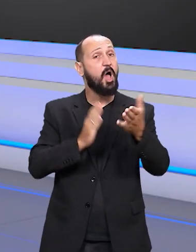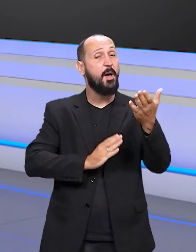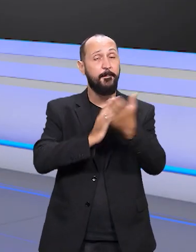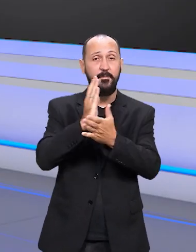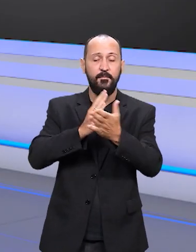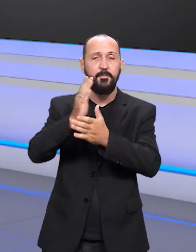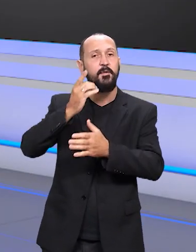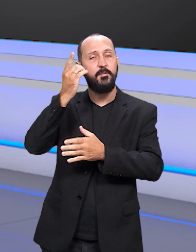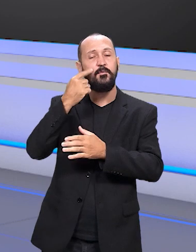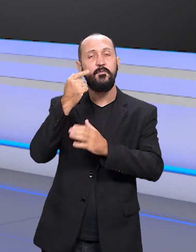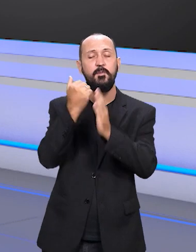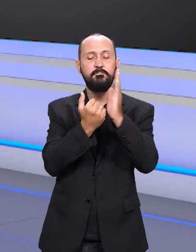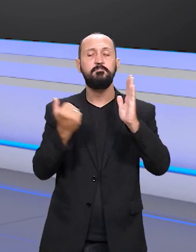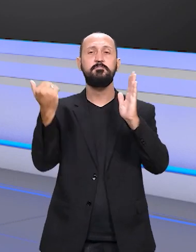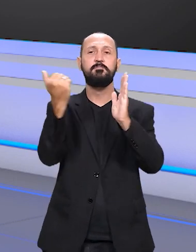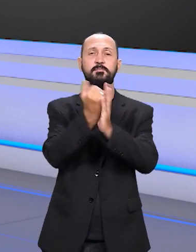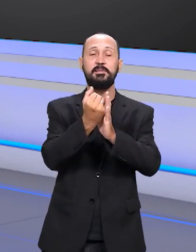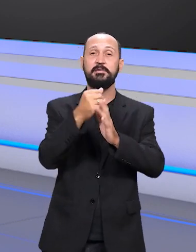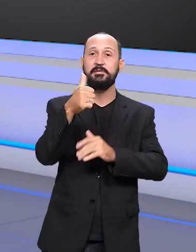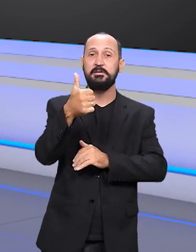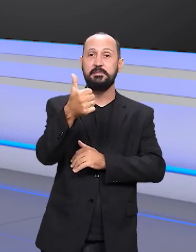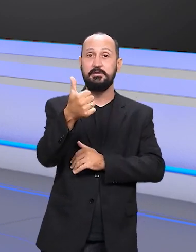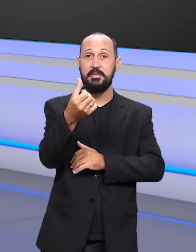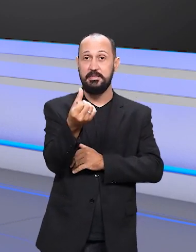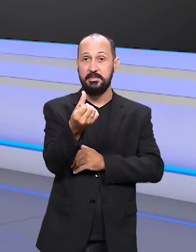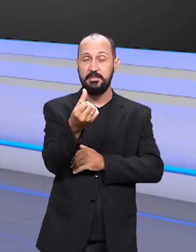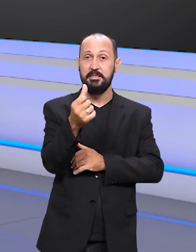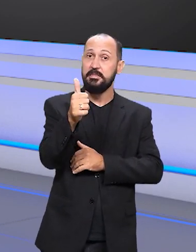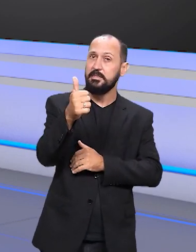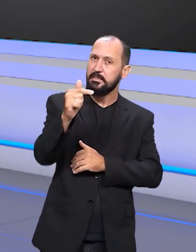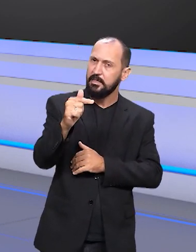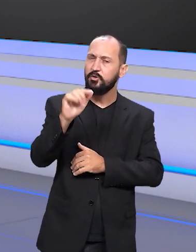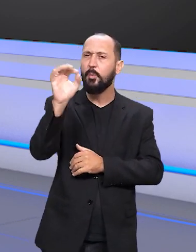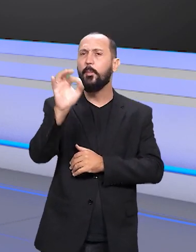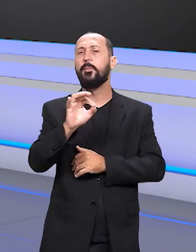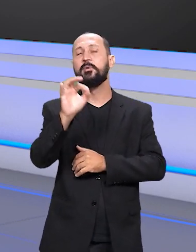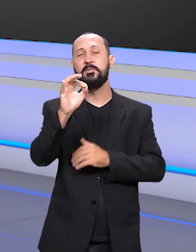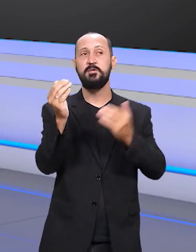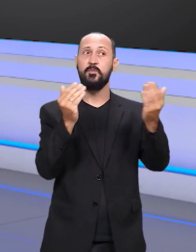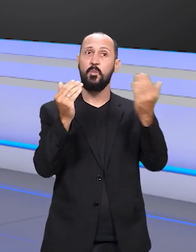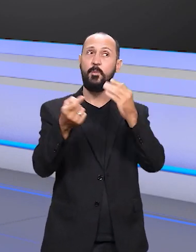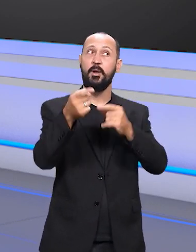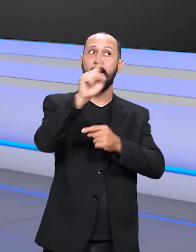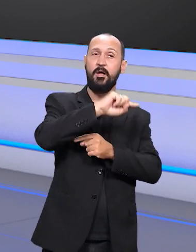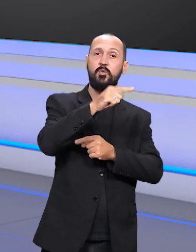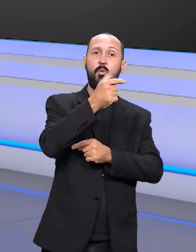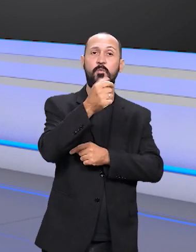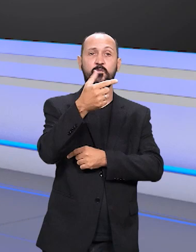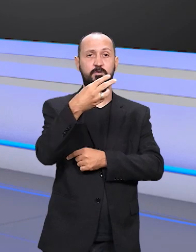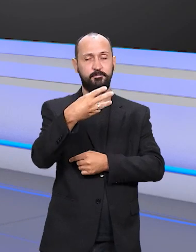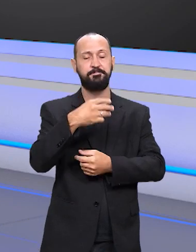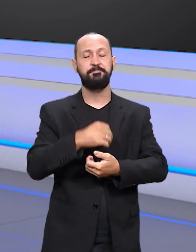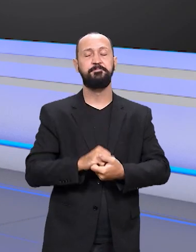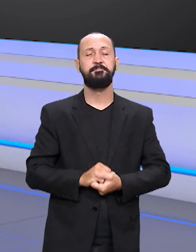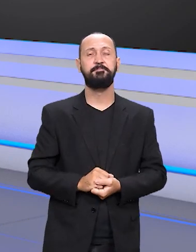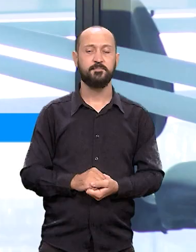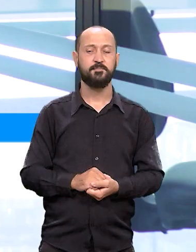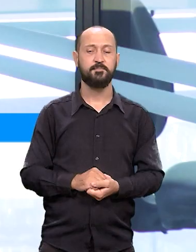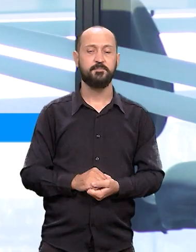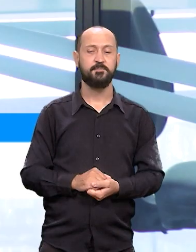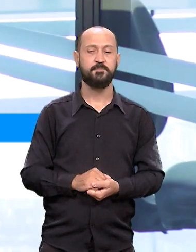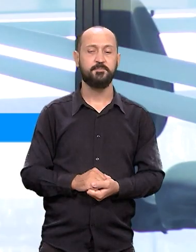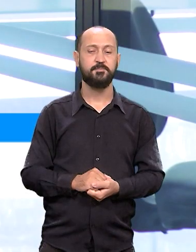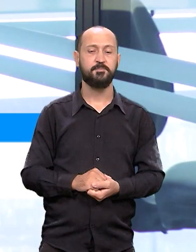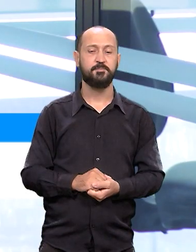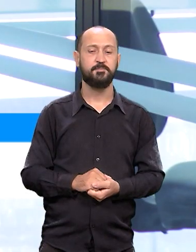vem é aprovado pelos deputados e prevê aumento de mais de 17% se comparado a 2023.